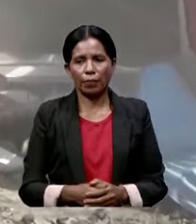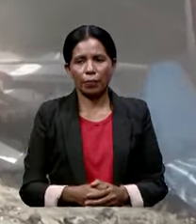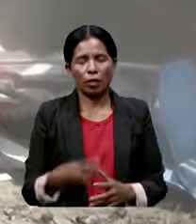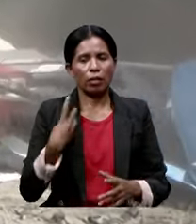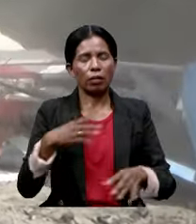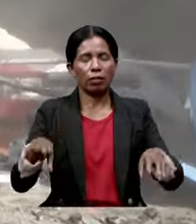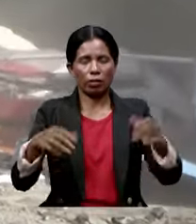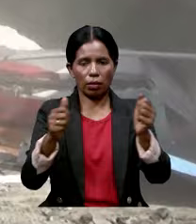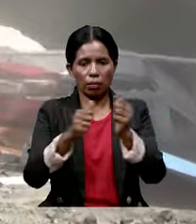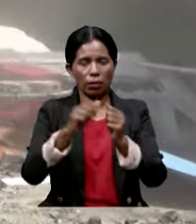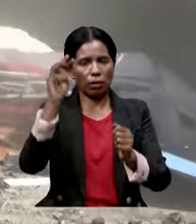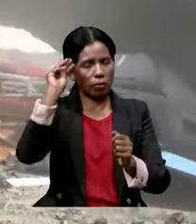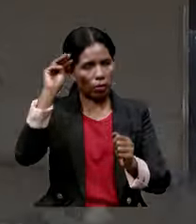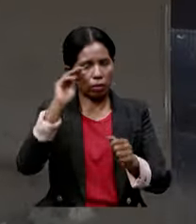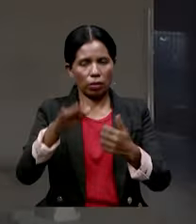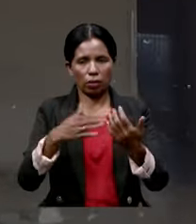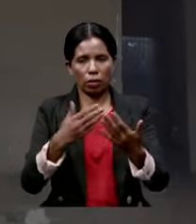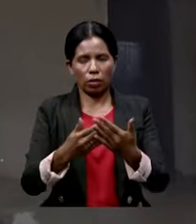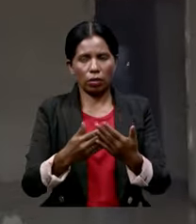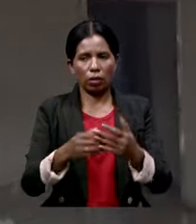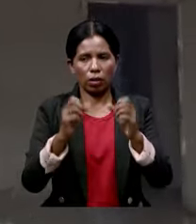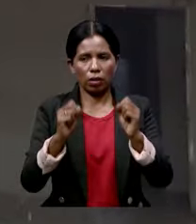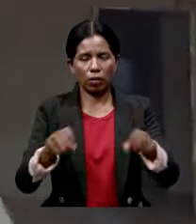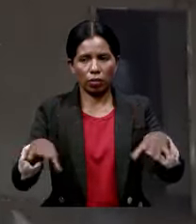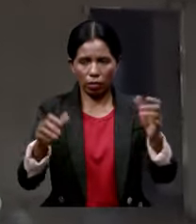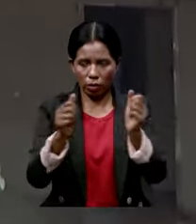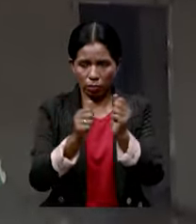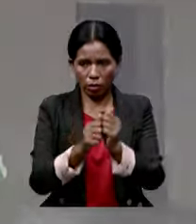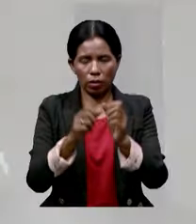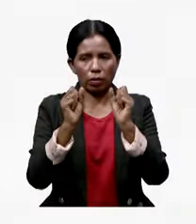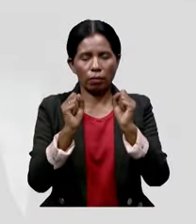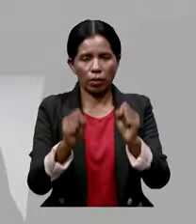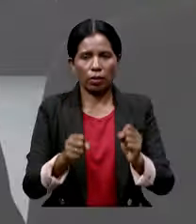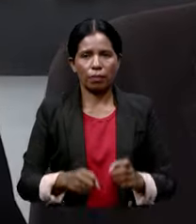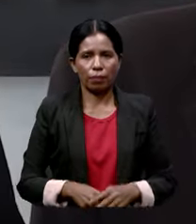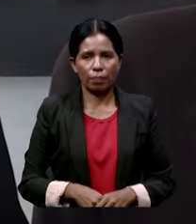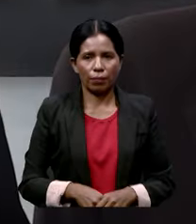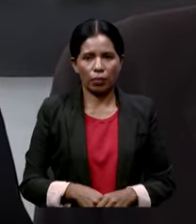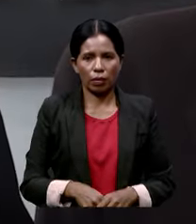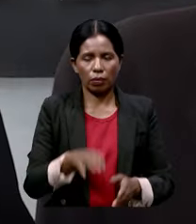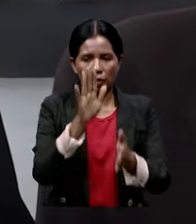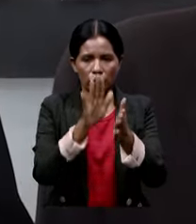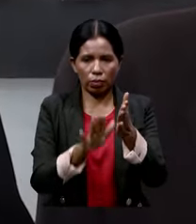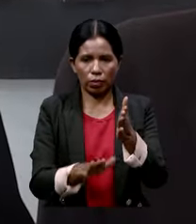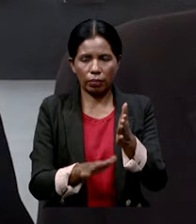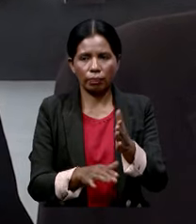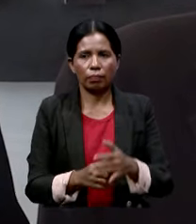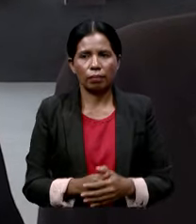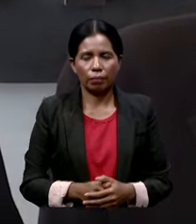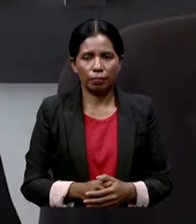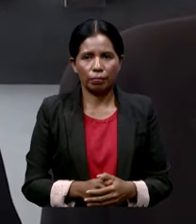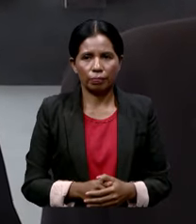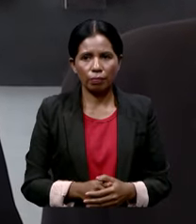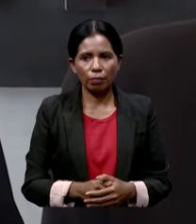cooperação interministerial. O Ministério do Trabalho atu coopera, atu bele reduz